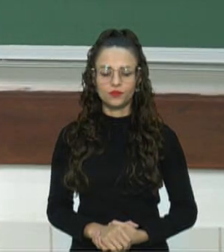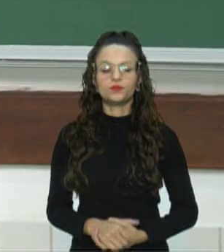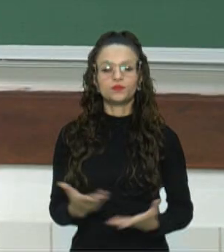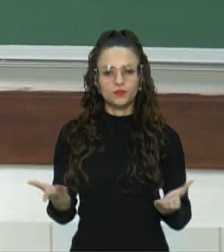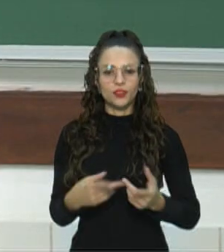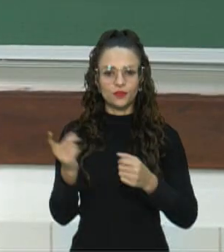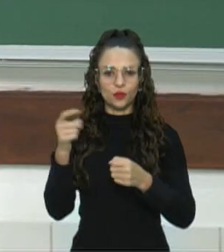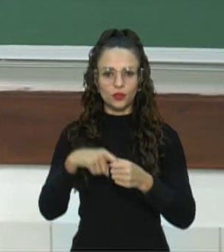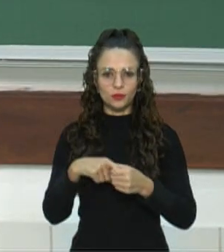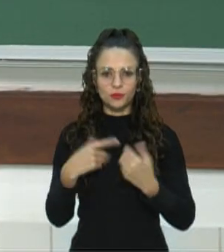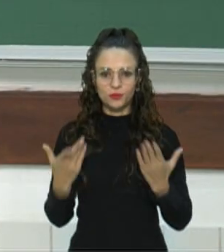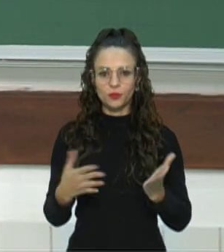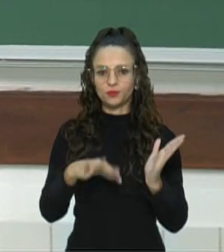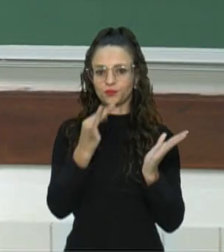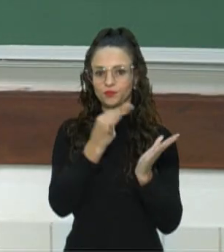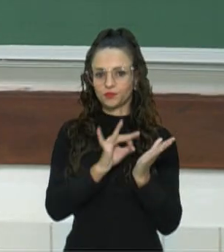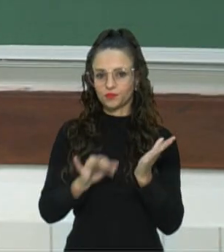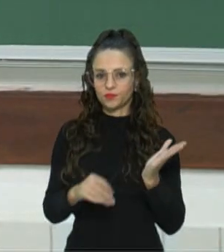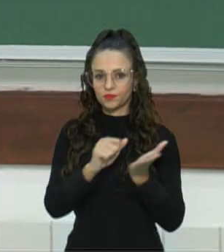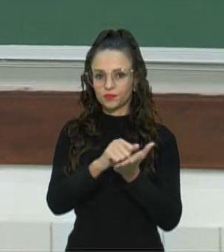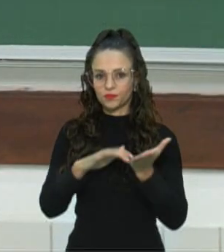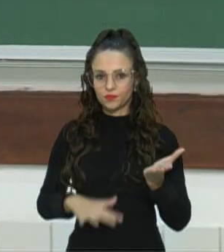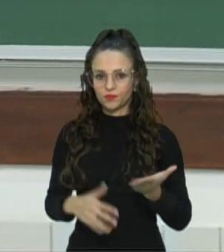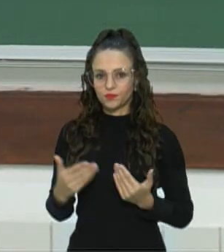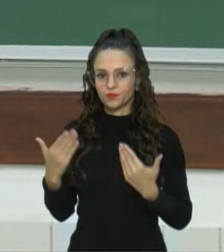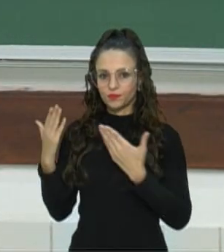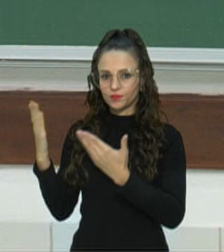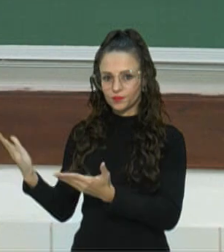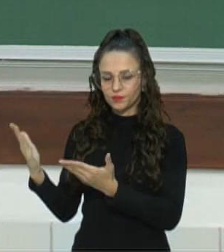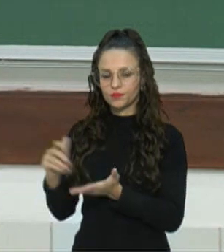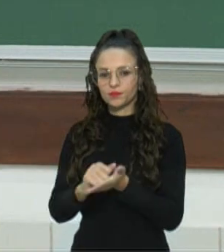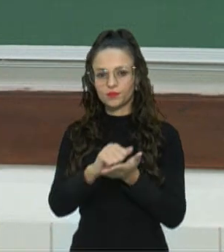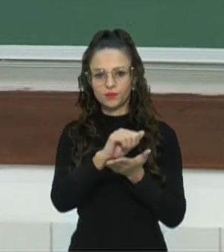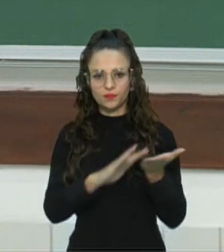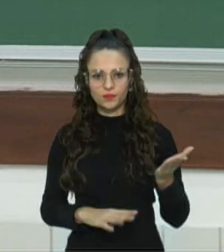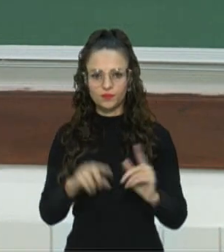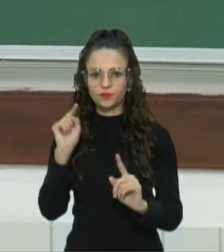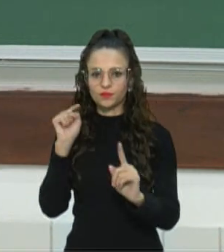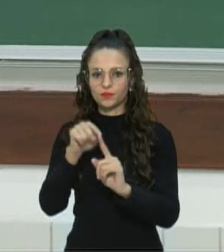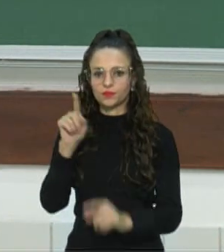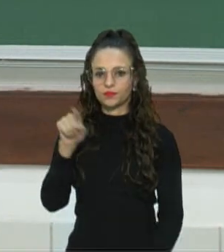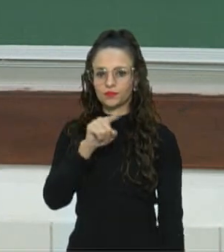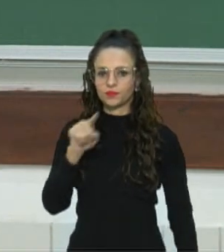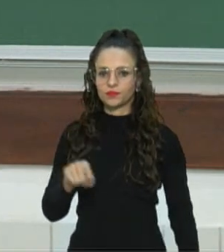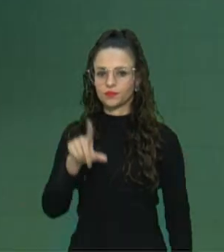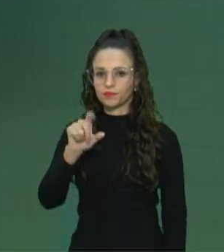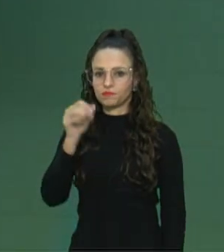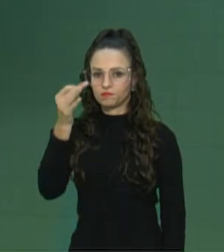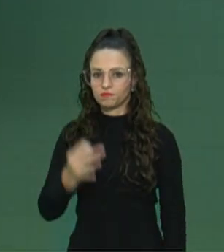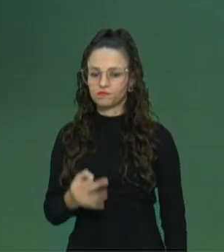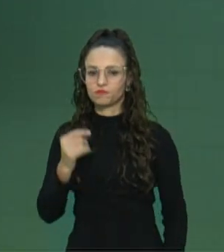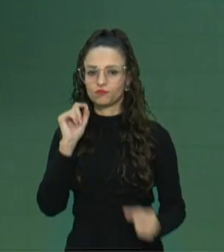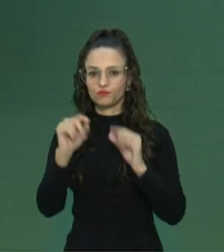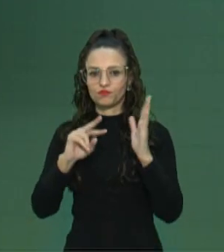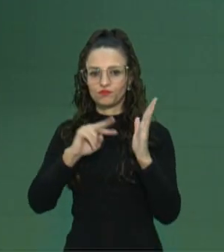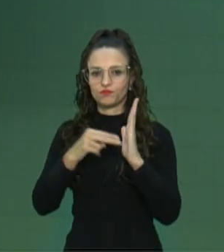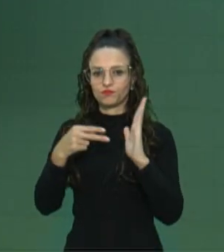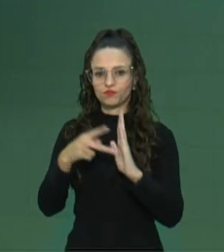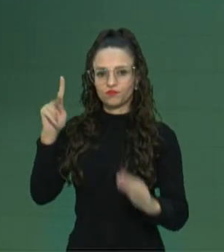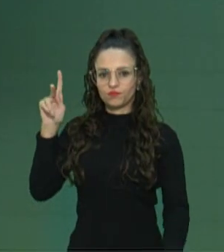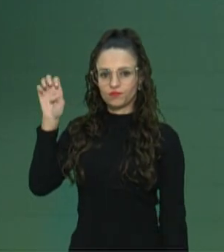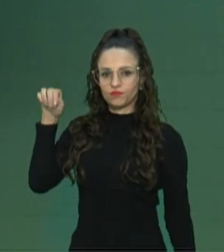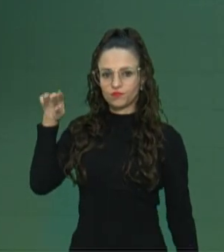E voltamos, pessoal, com a correção da atividade que tinha ficado aqui para vocês, atividade objetiva, né, que falava o significado do Kendo.